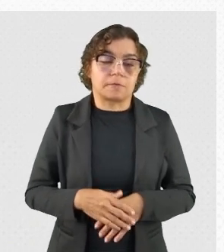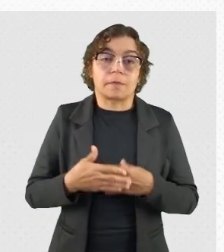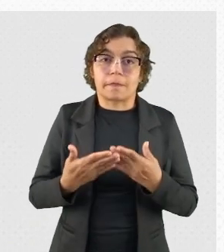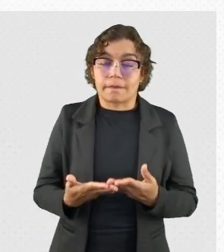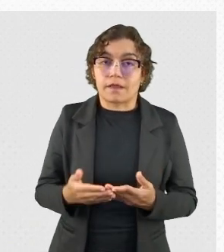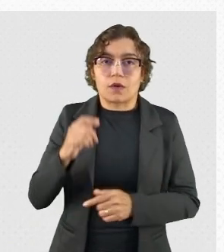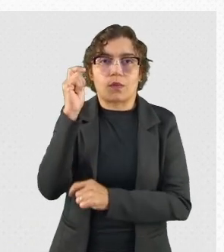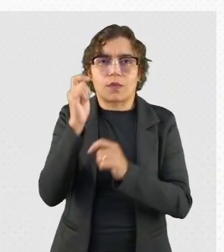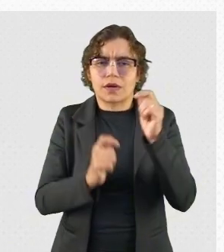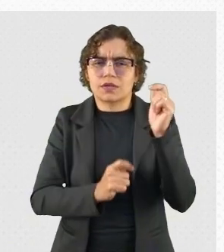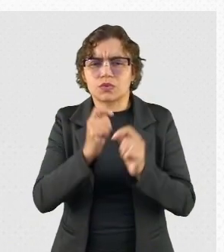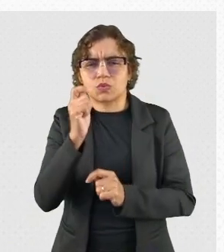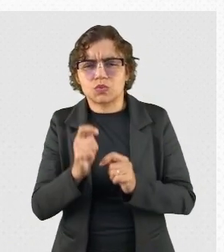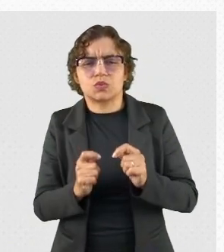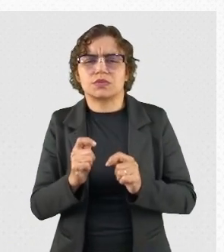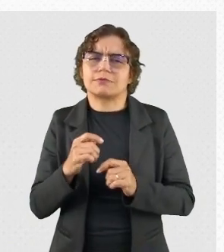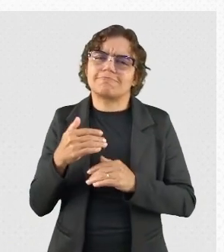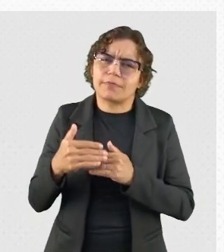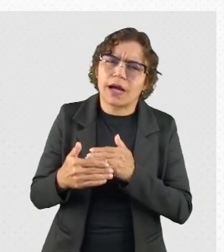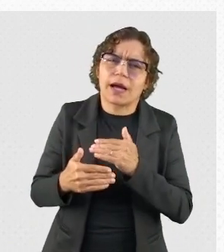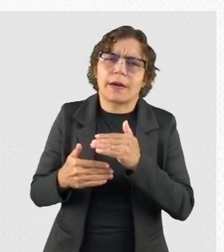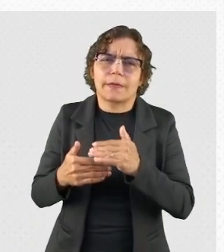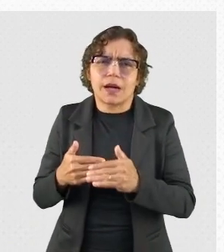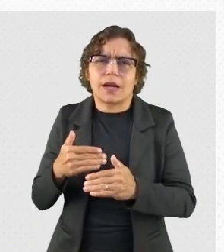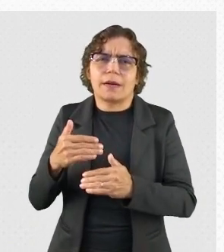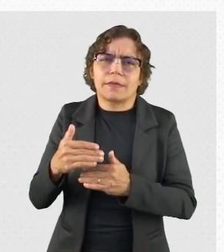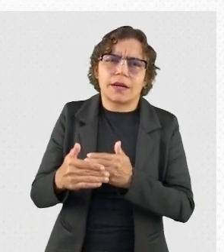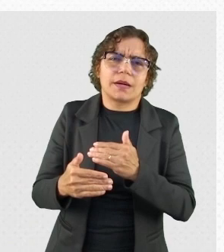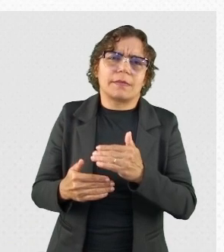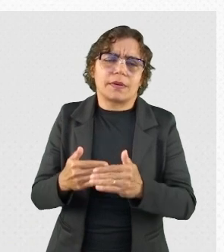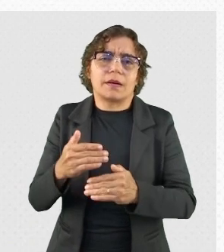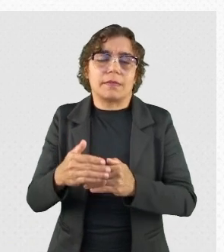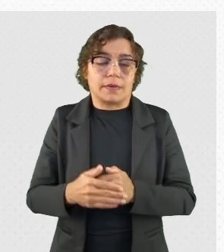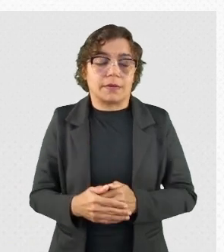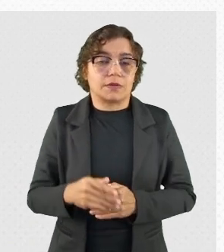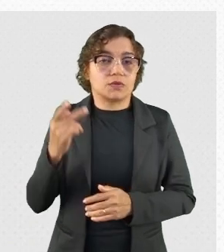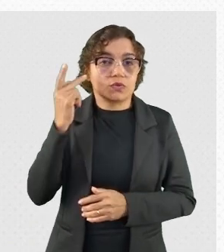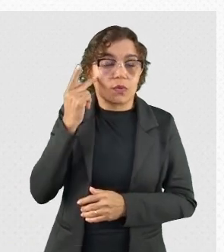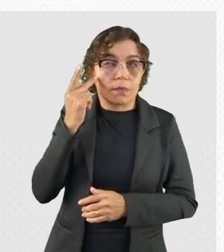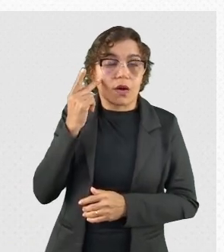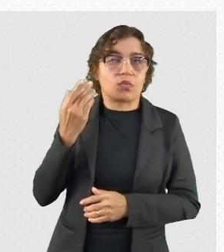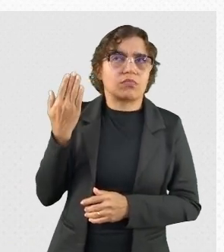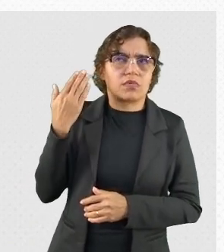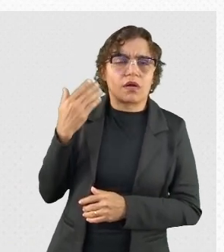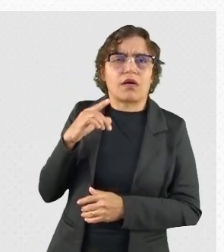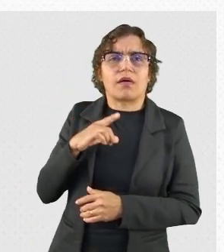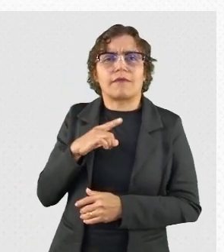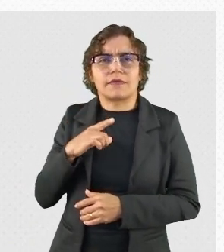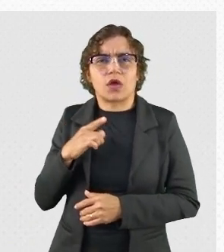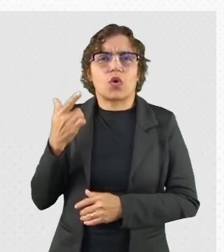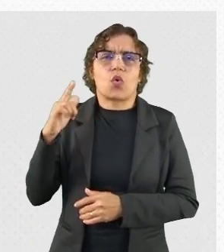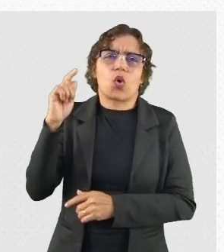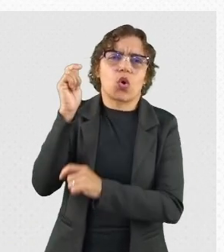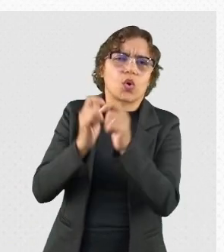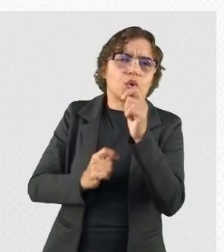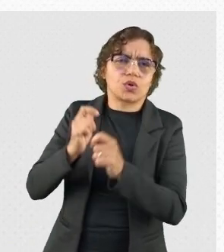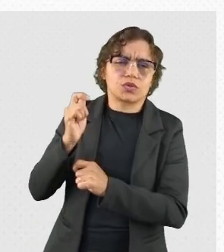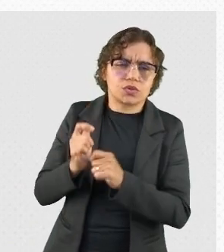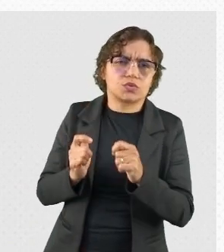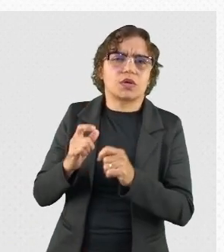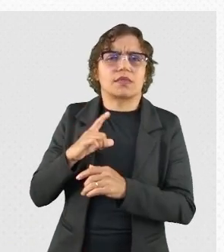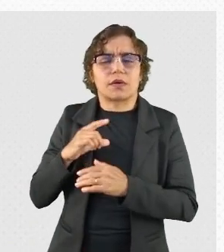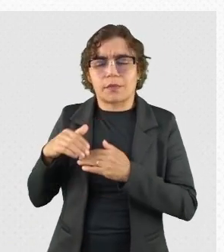indústria era muito incipiente ainda, havia, claro, em São Paulo, pequenas, outras que, de fato, estavam dentro